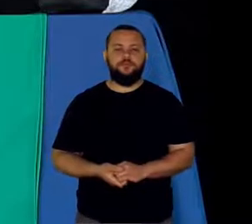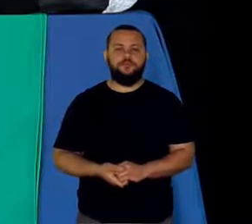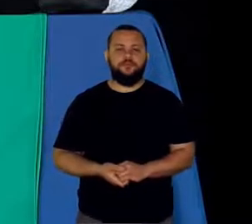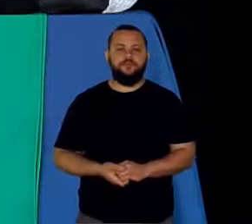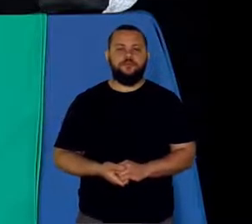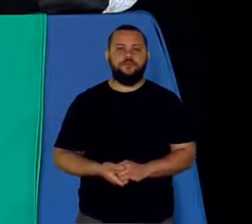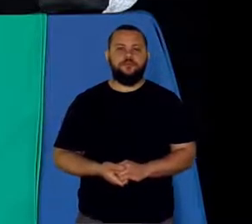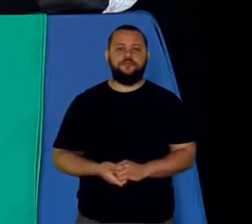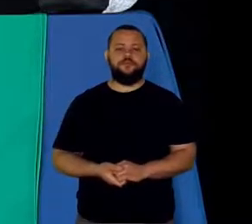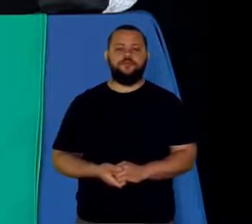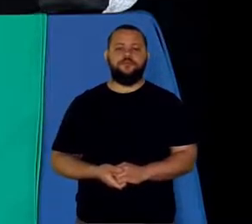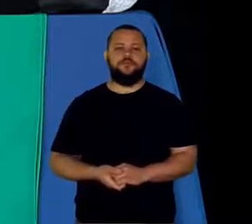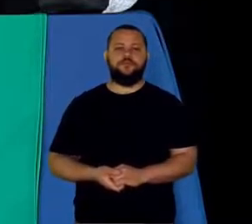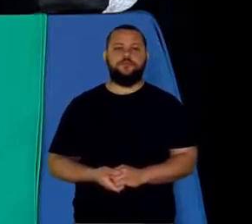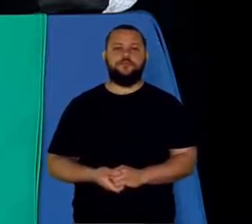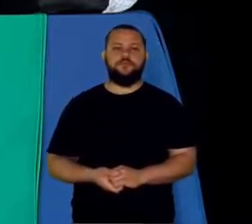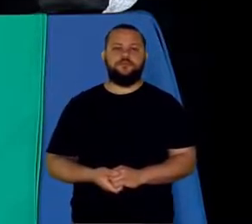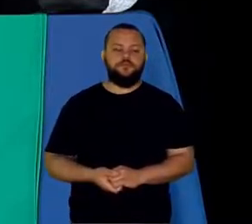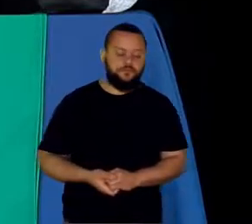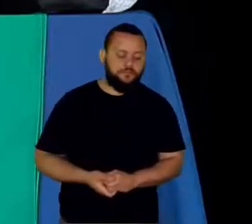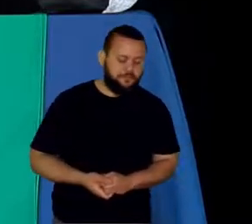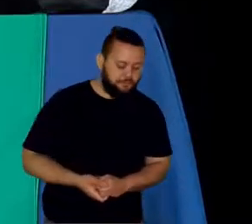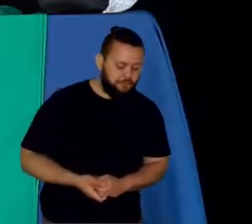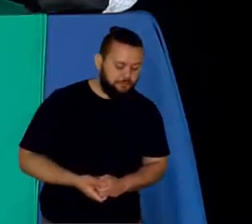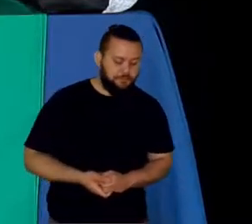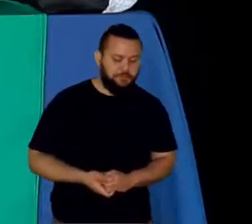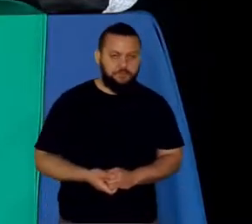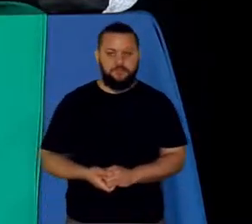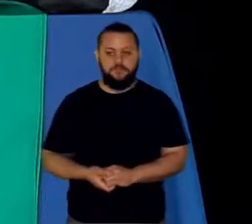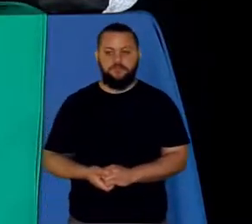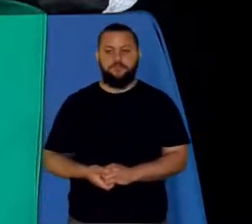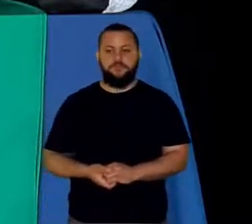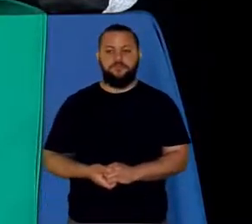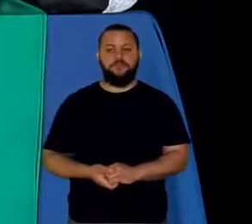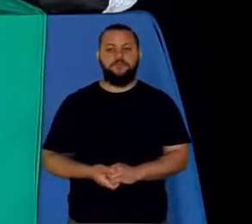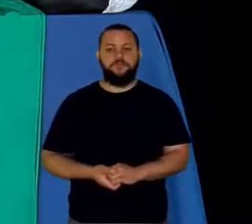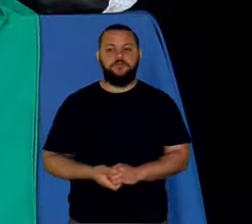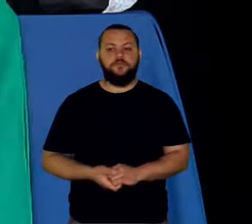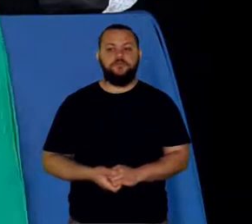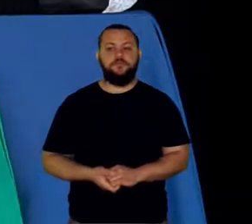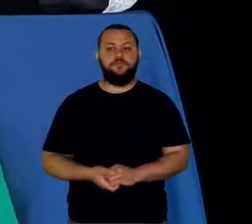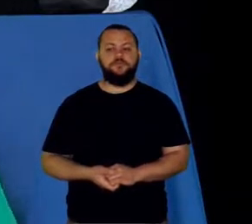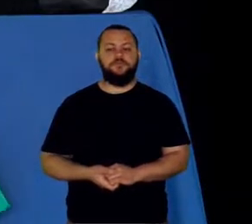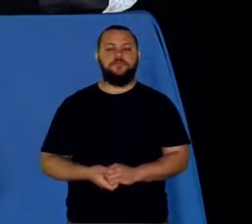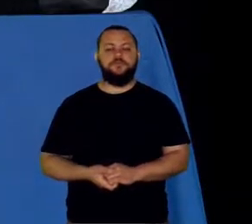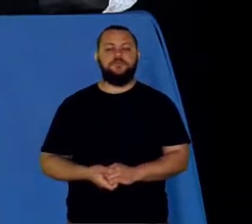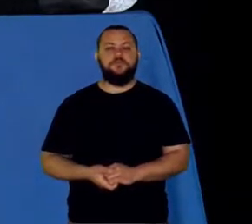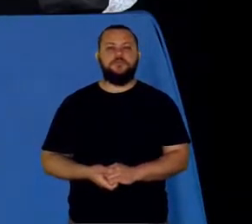Thank you.